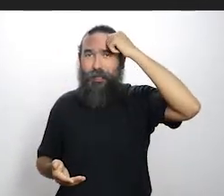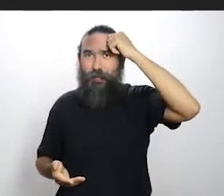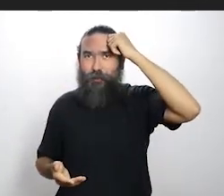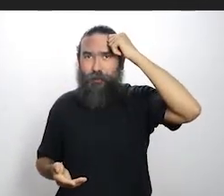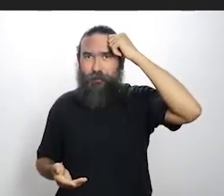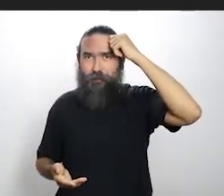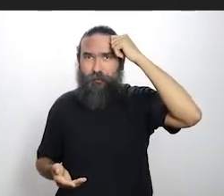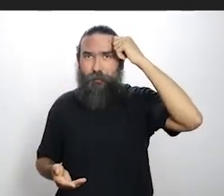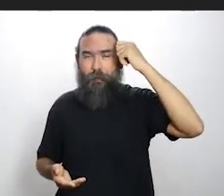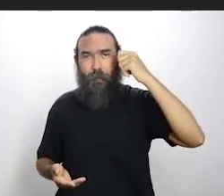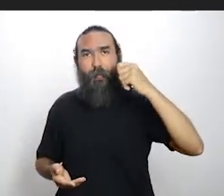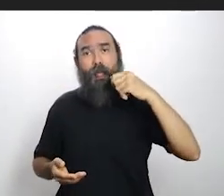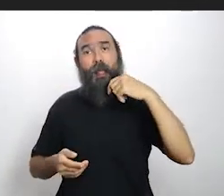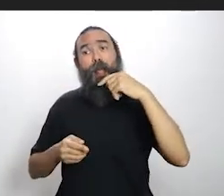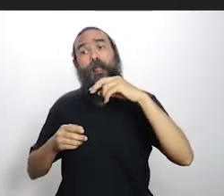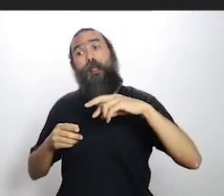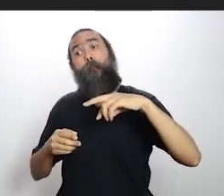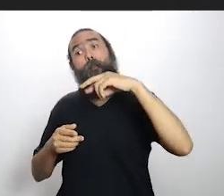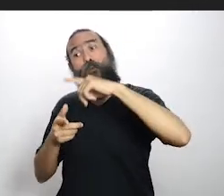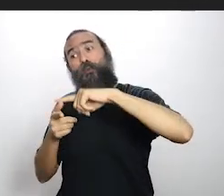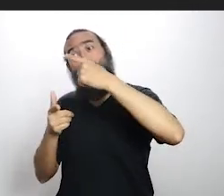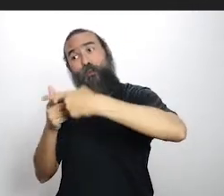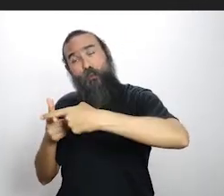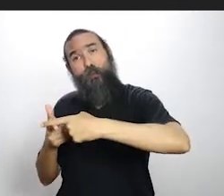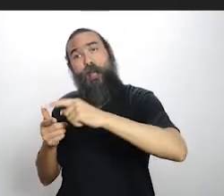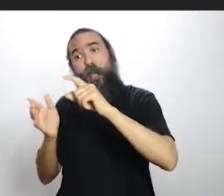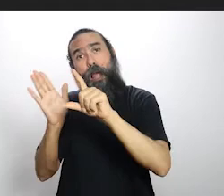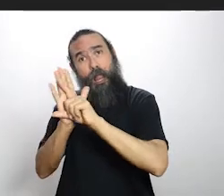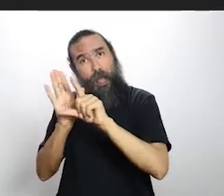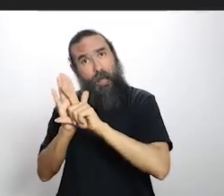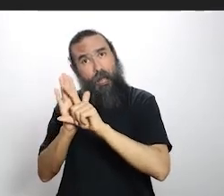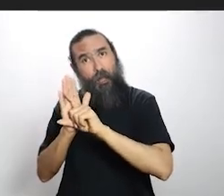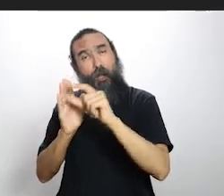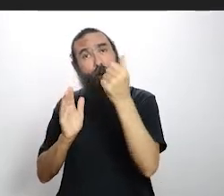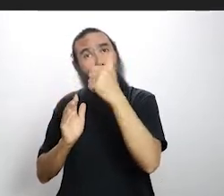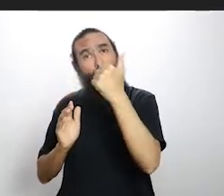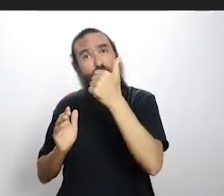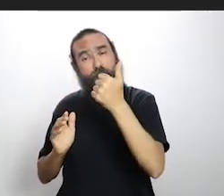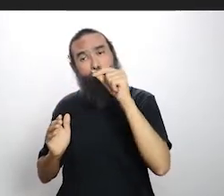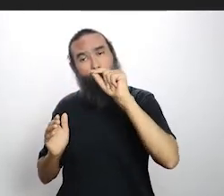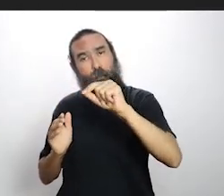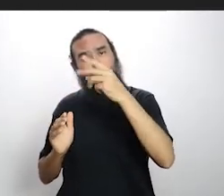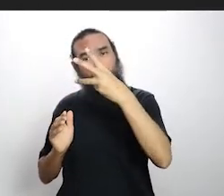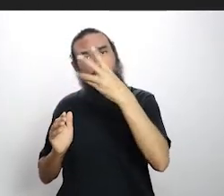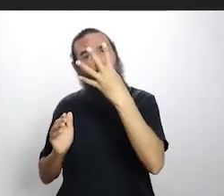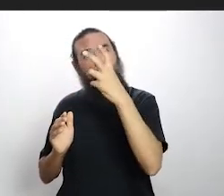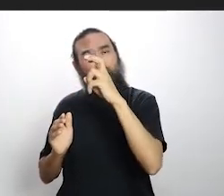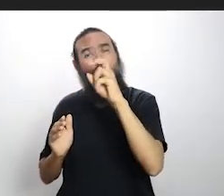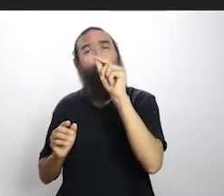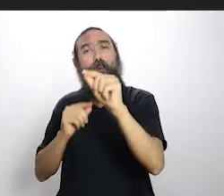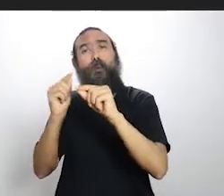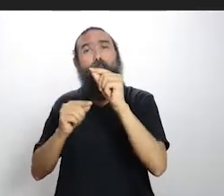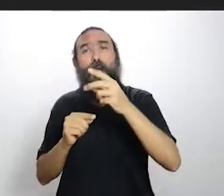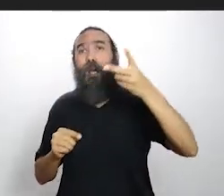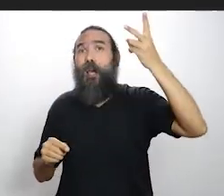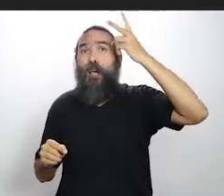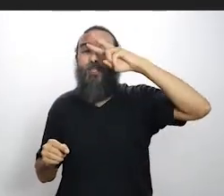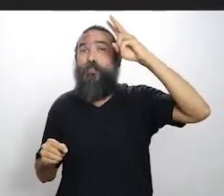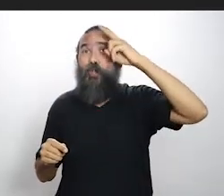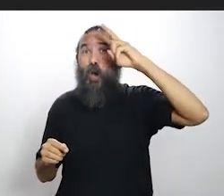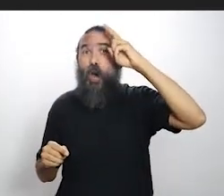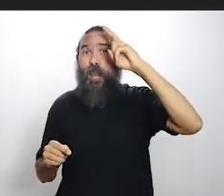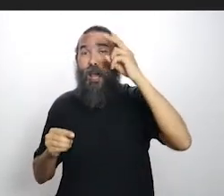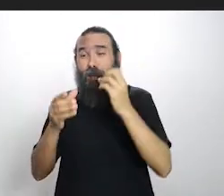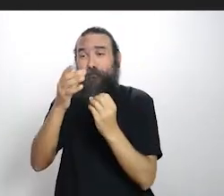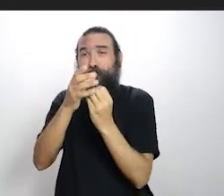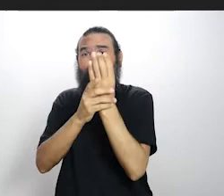aqui, ampliando para a história da cultura afro-brasileira e indígena, sem dúvida é um avanço importante do